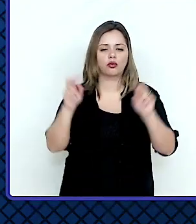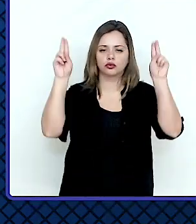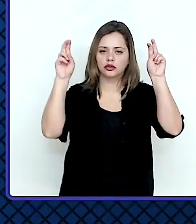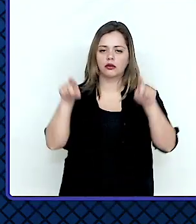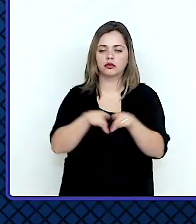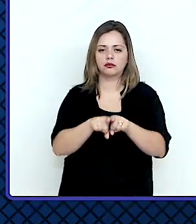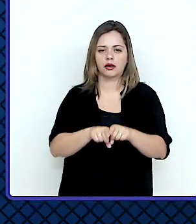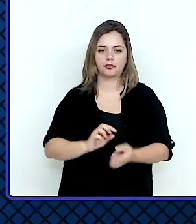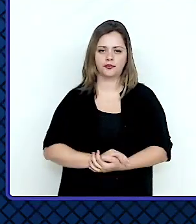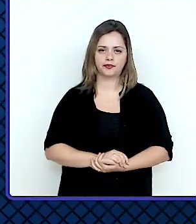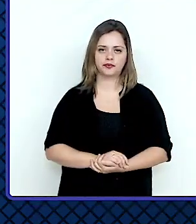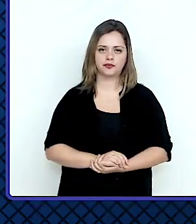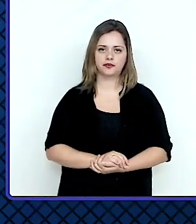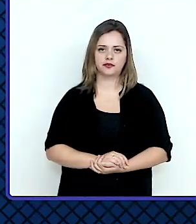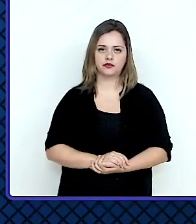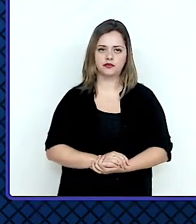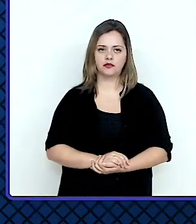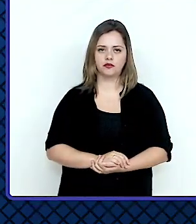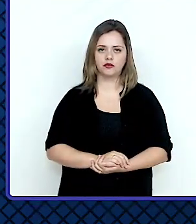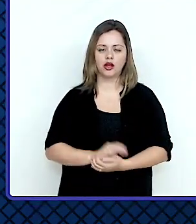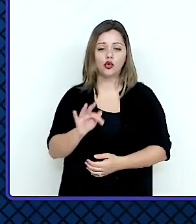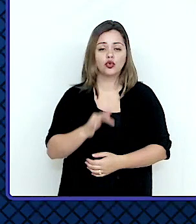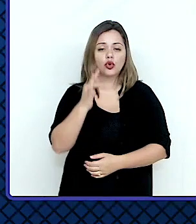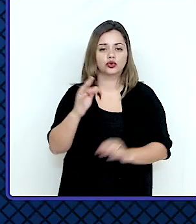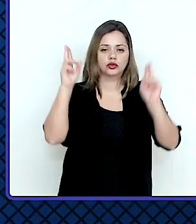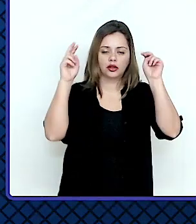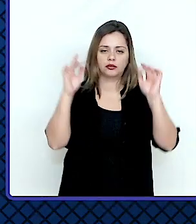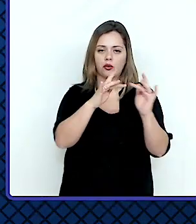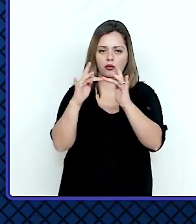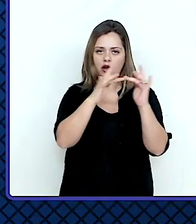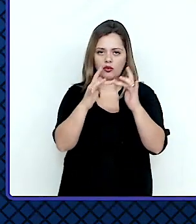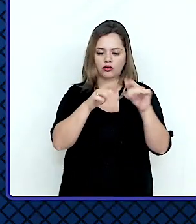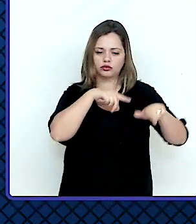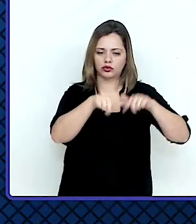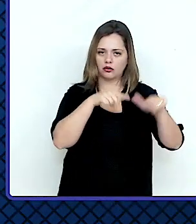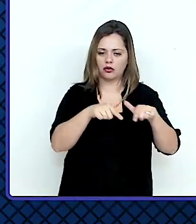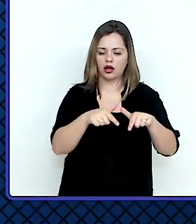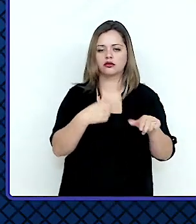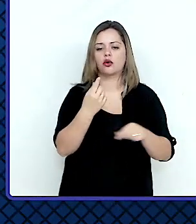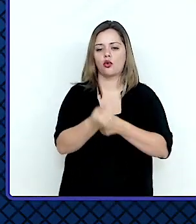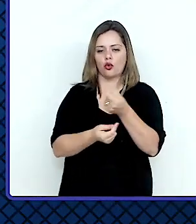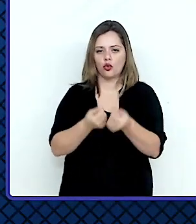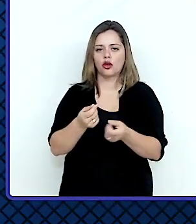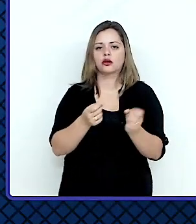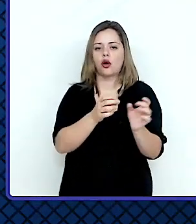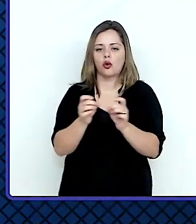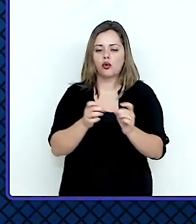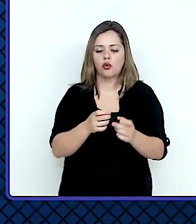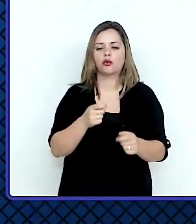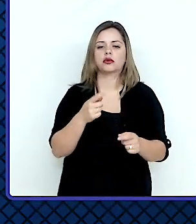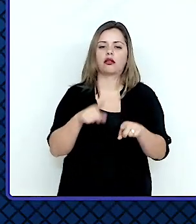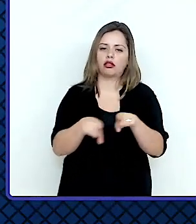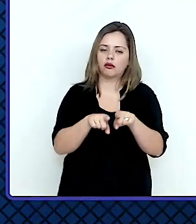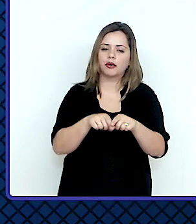Além desses temas, acordo de serviços, compras governamentais e investimentos.